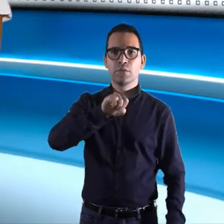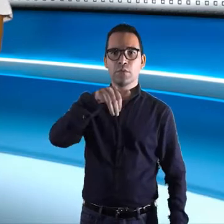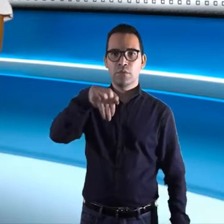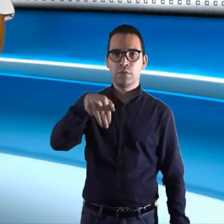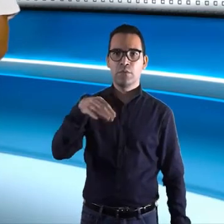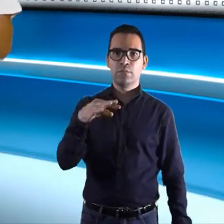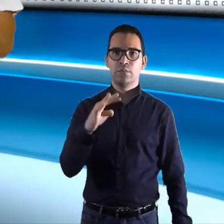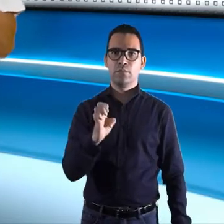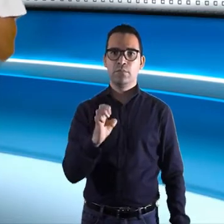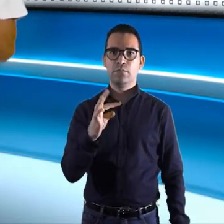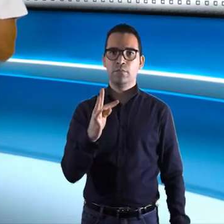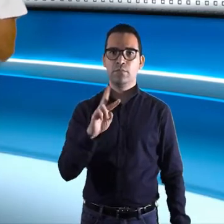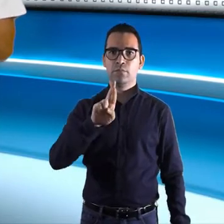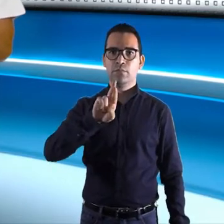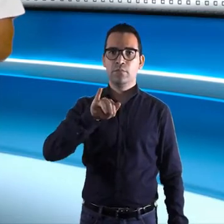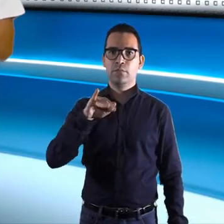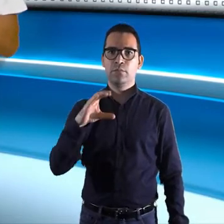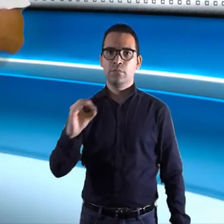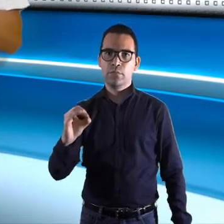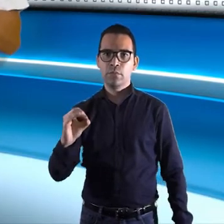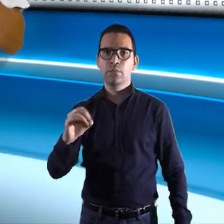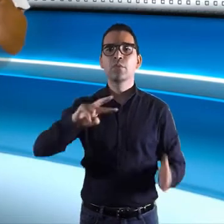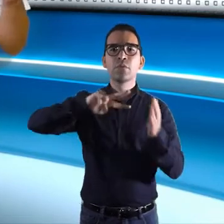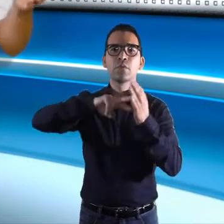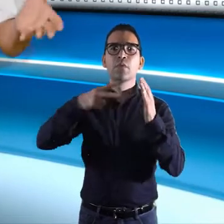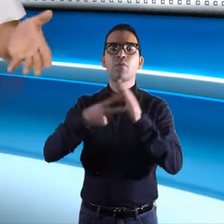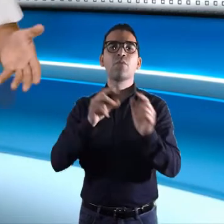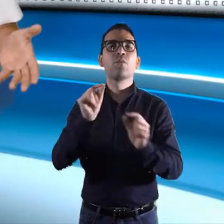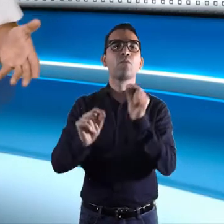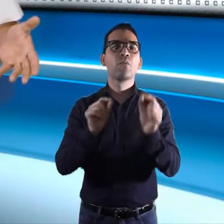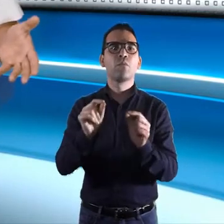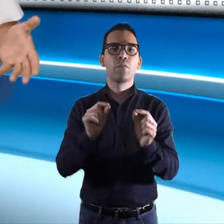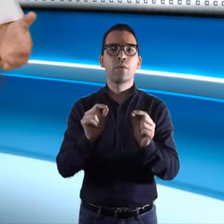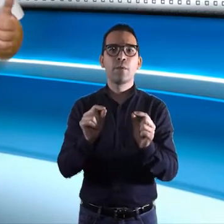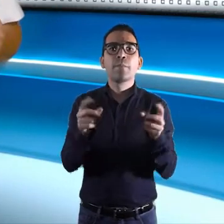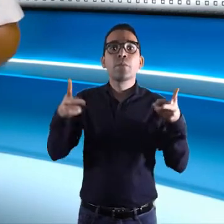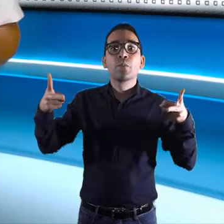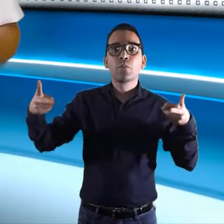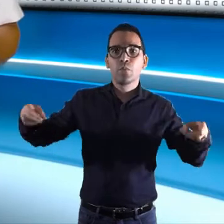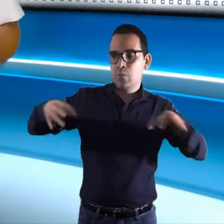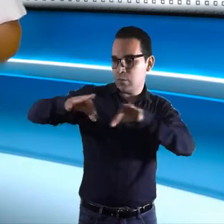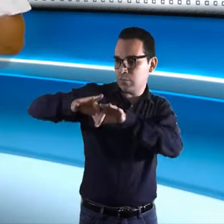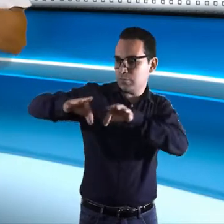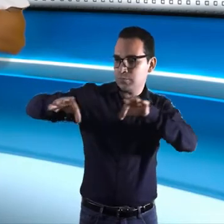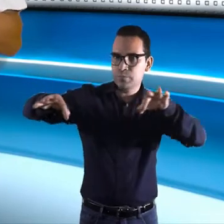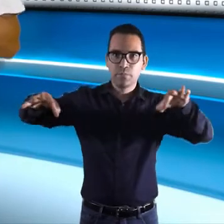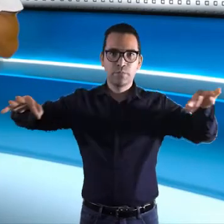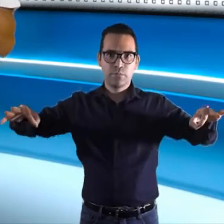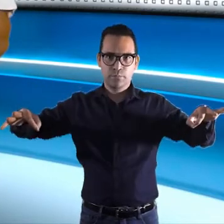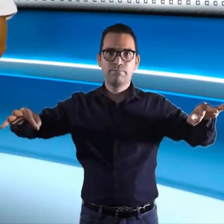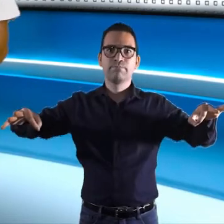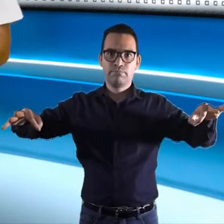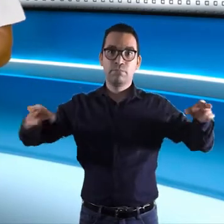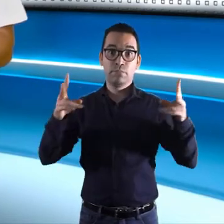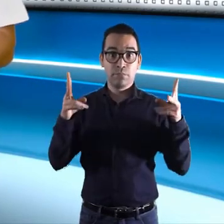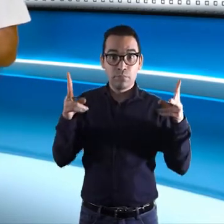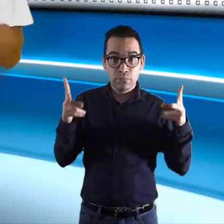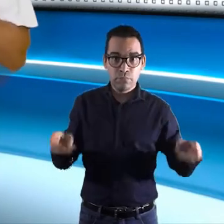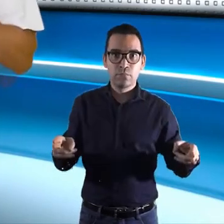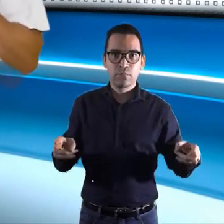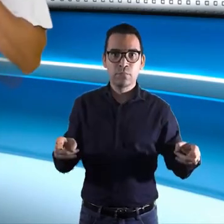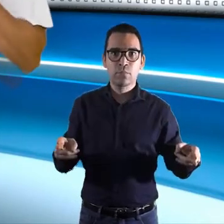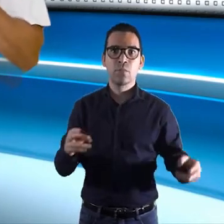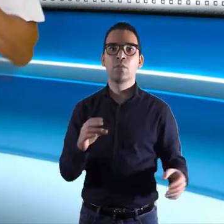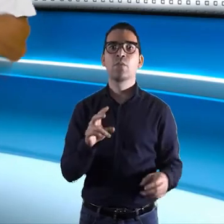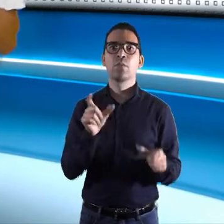palavra simétrico? Simétrico lembra a mesma distância, concorda? Agora, oposto,